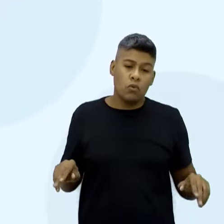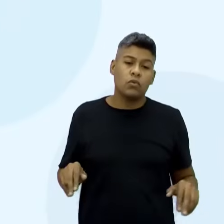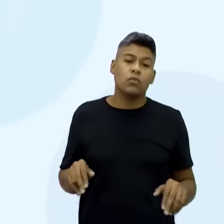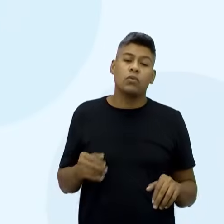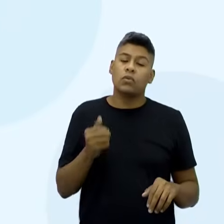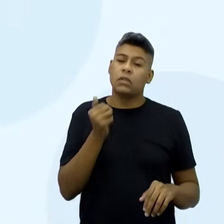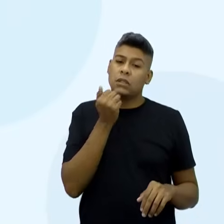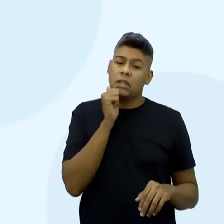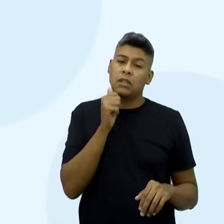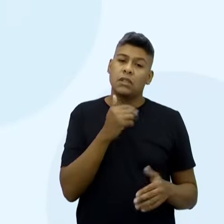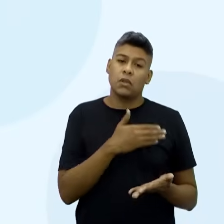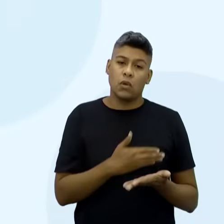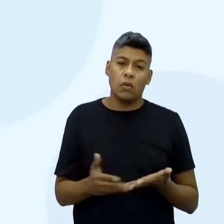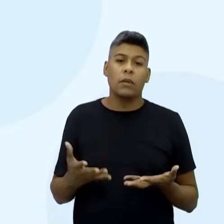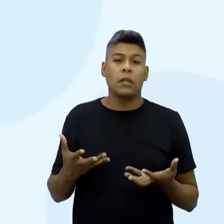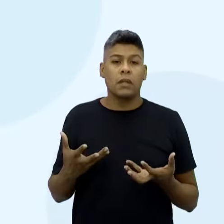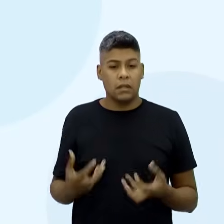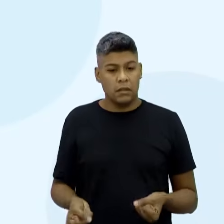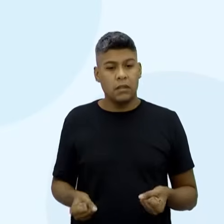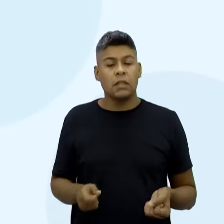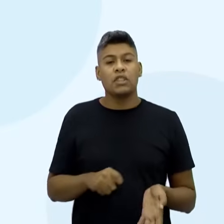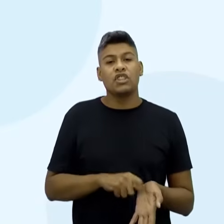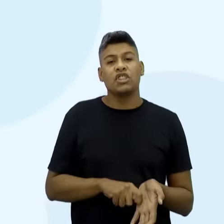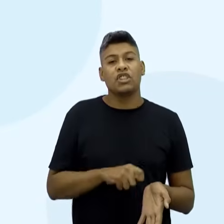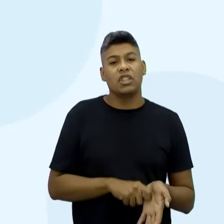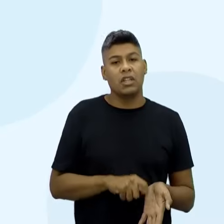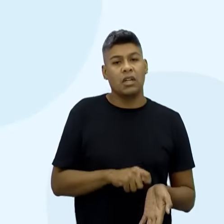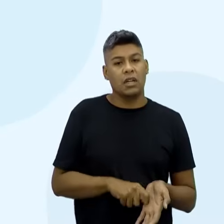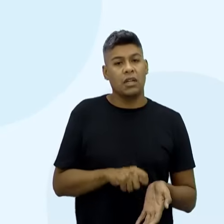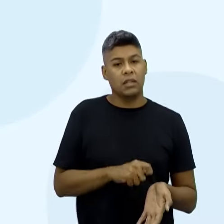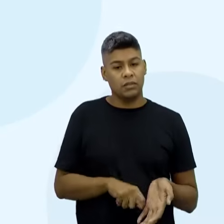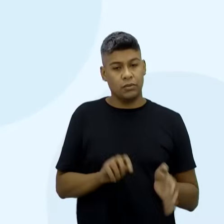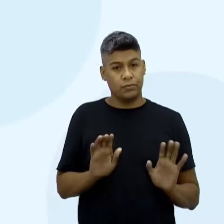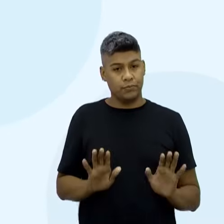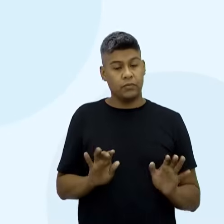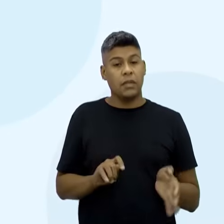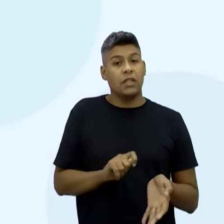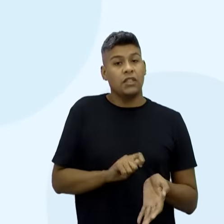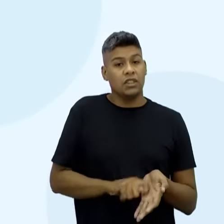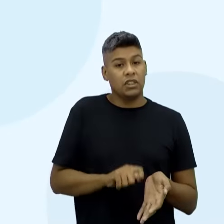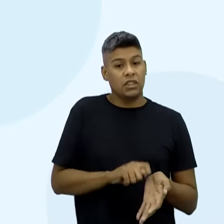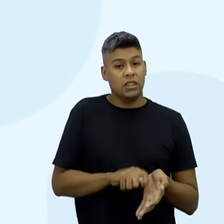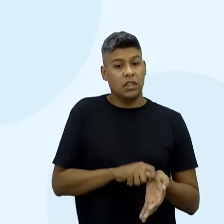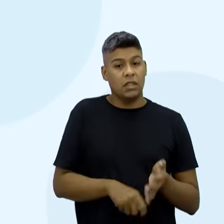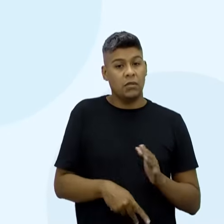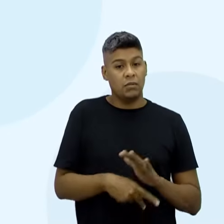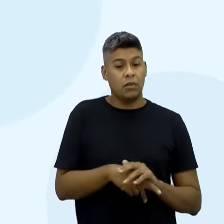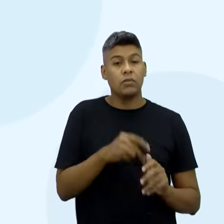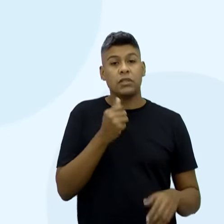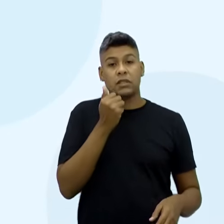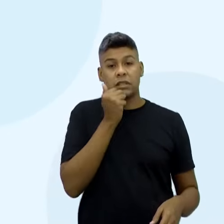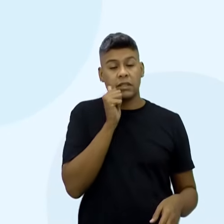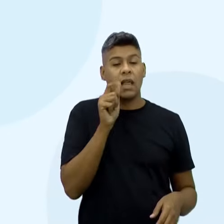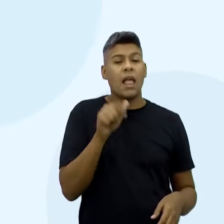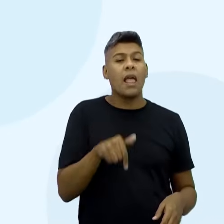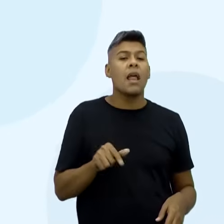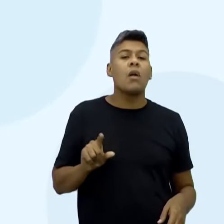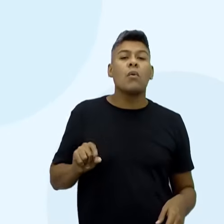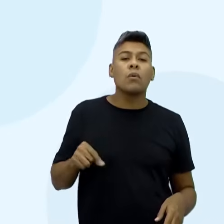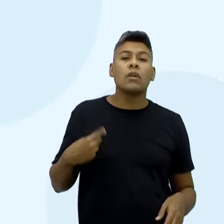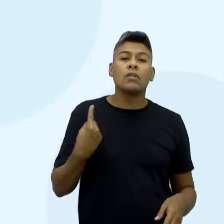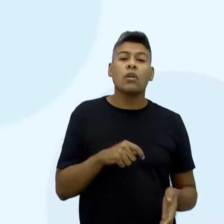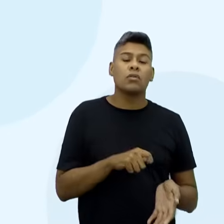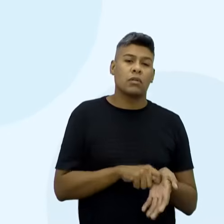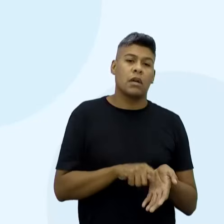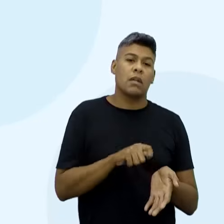também começaram a adotar essa questão do diário de bordo. O diário de bordo para os cientistas nada mais é do que o nosso